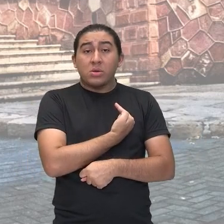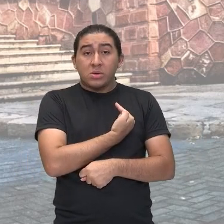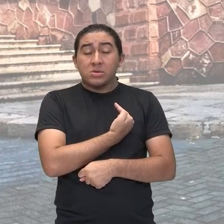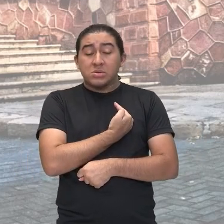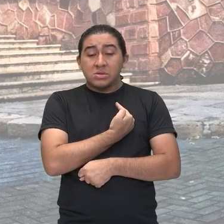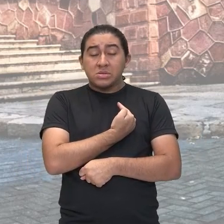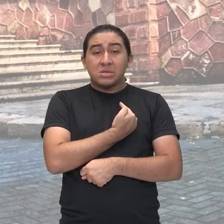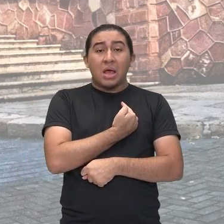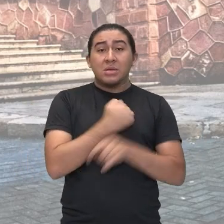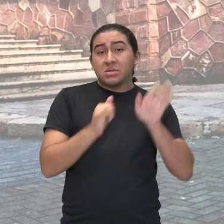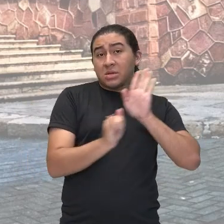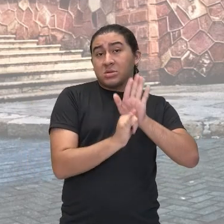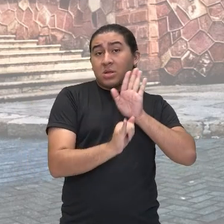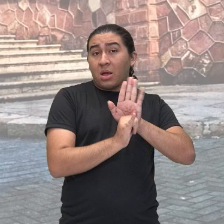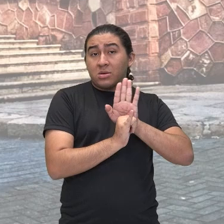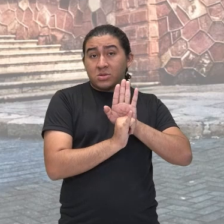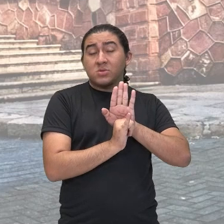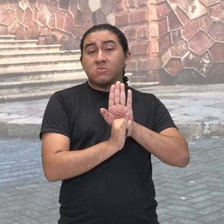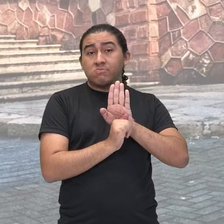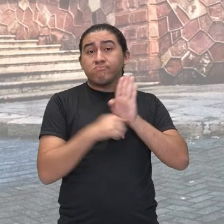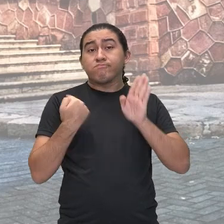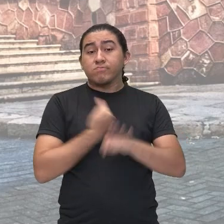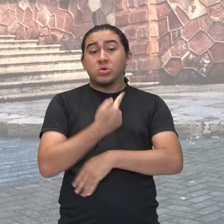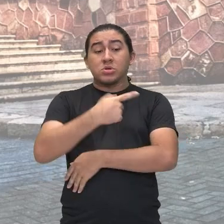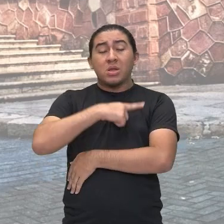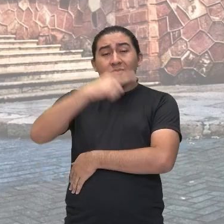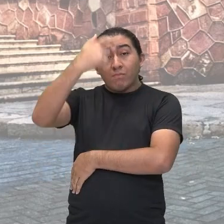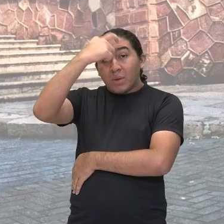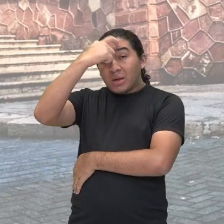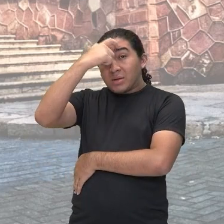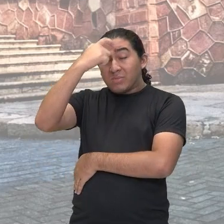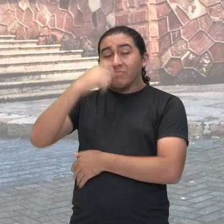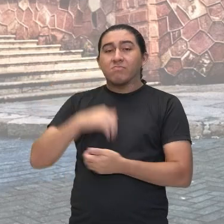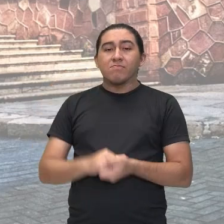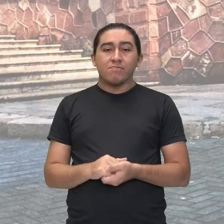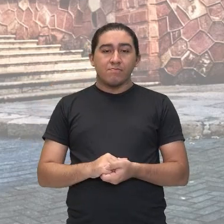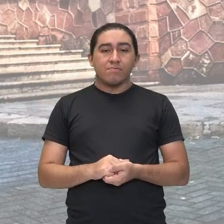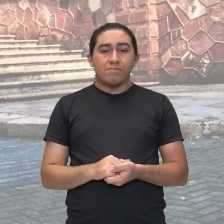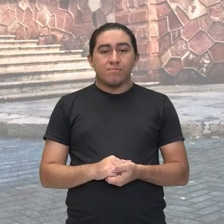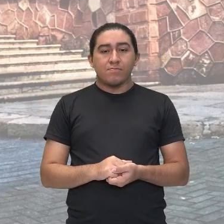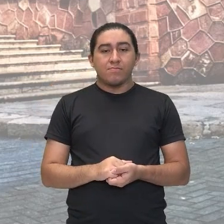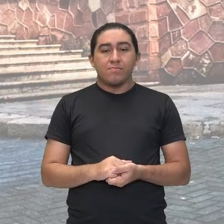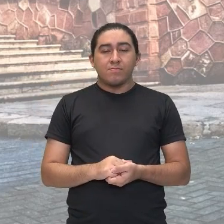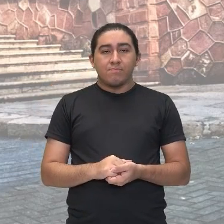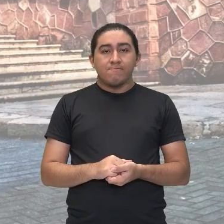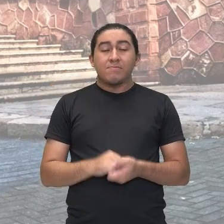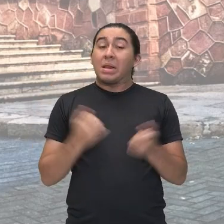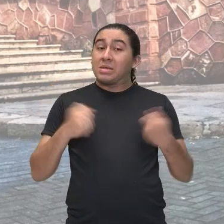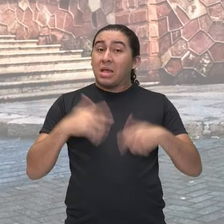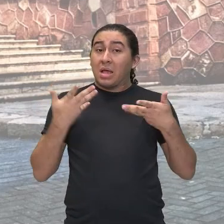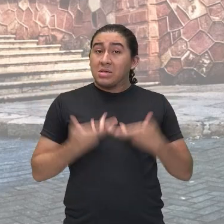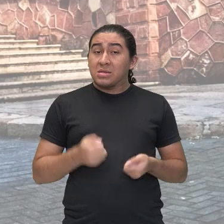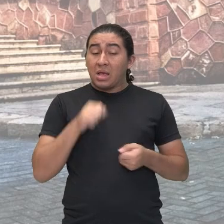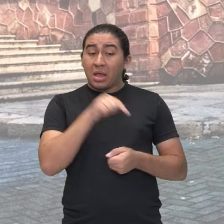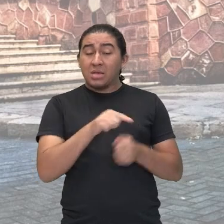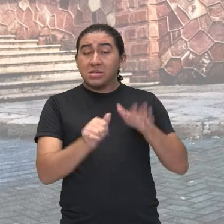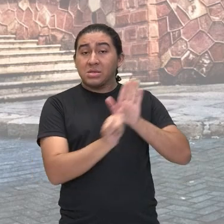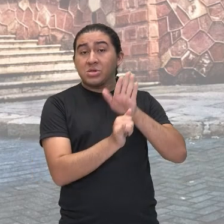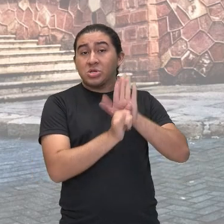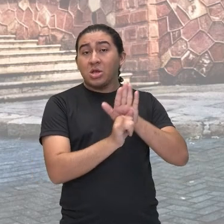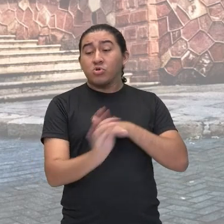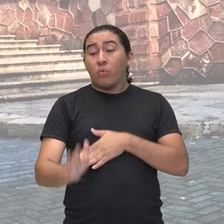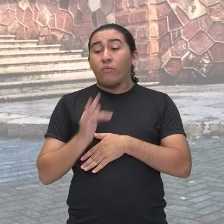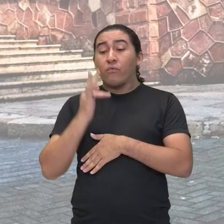que carregamos, que muitas das vezes ignoramos. A negação de uma identidade que vai te levar à